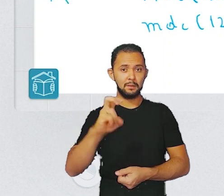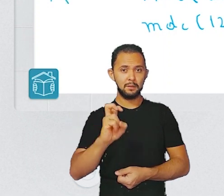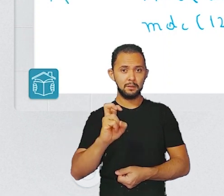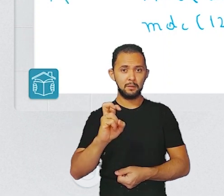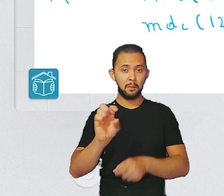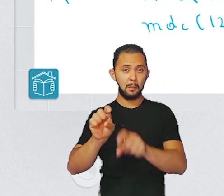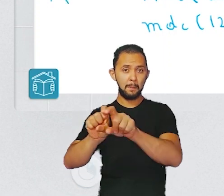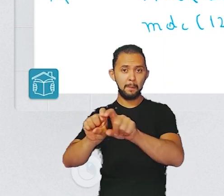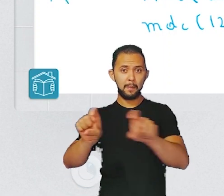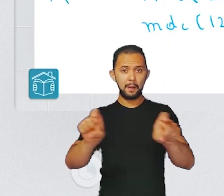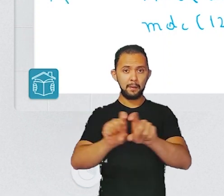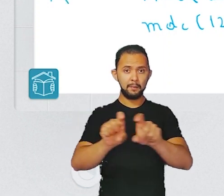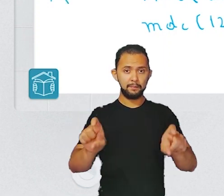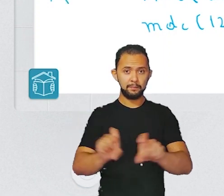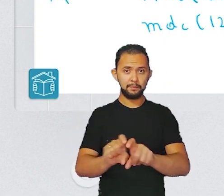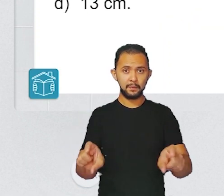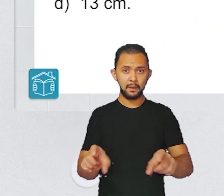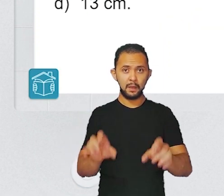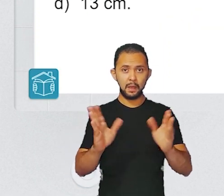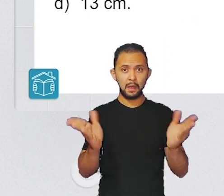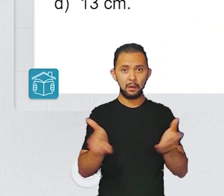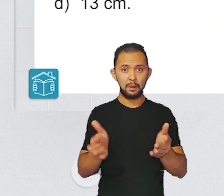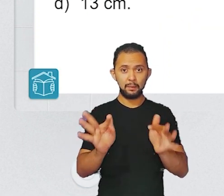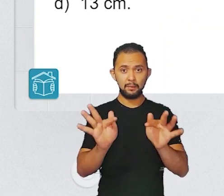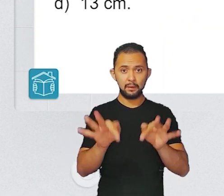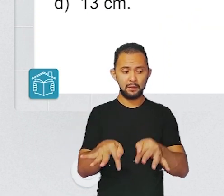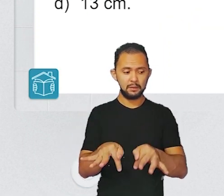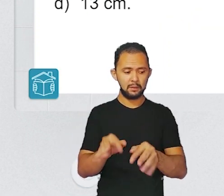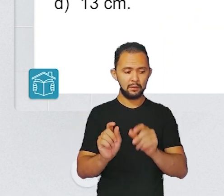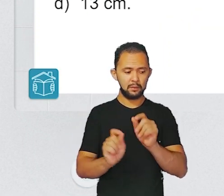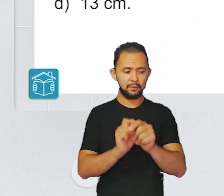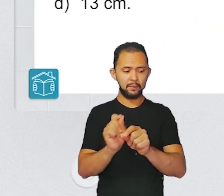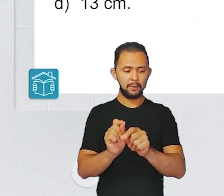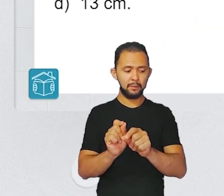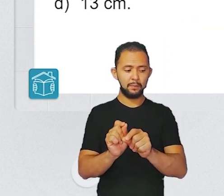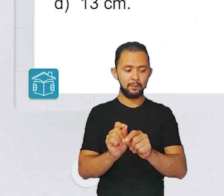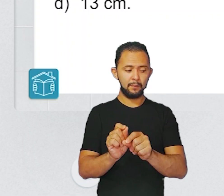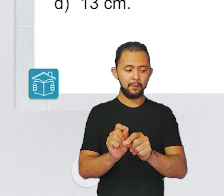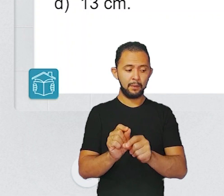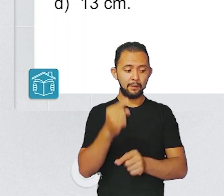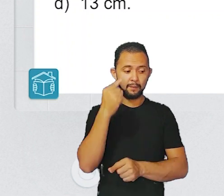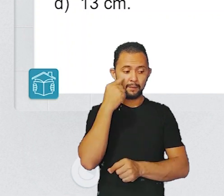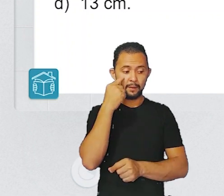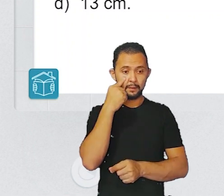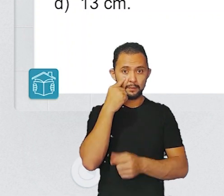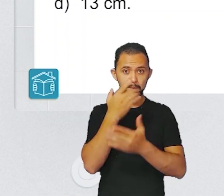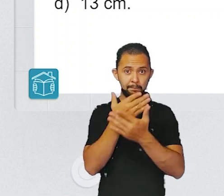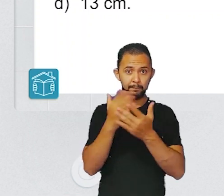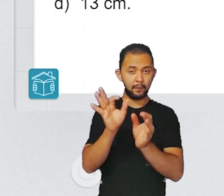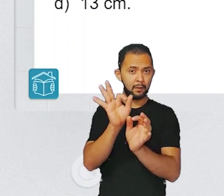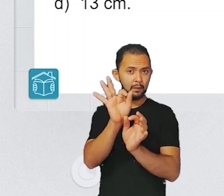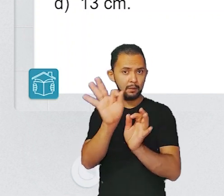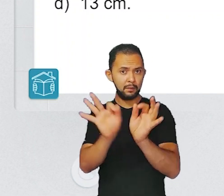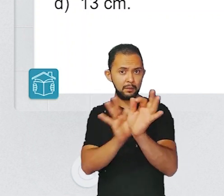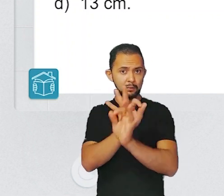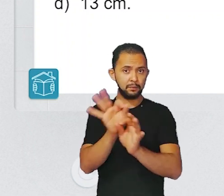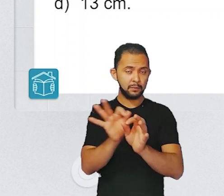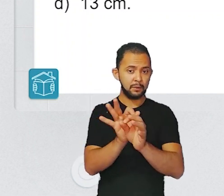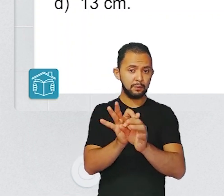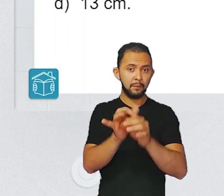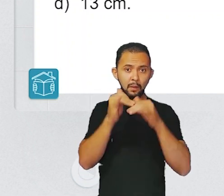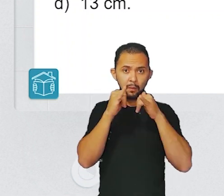barras. Agora, para finalizar, para fechar com chave de ouro, nós estamos estourando aqui o tempo. Ó, ao organizar uma campanha